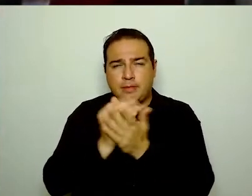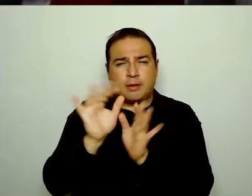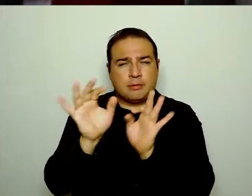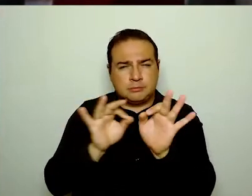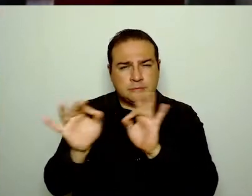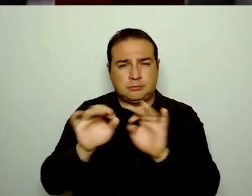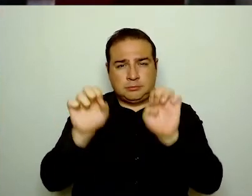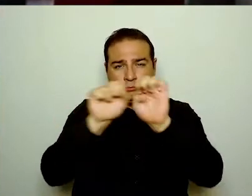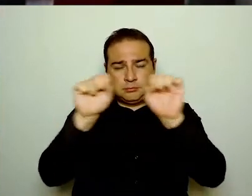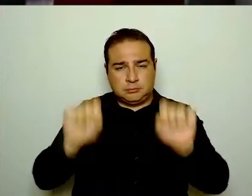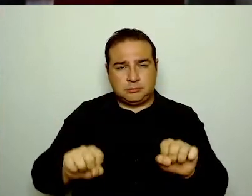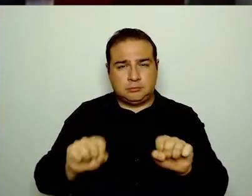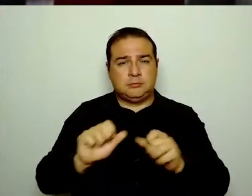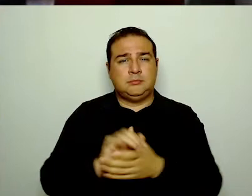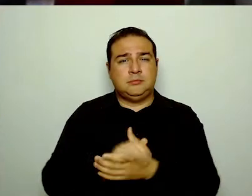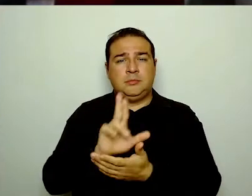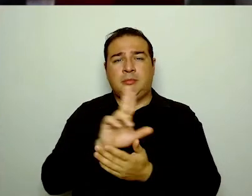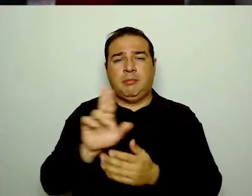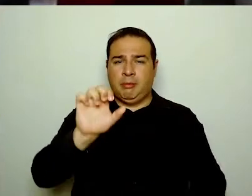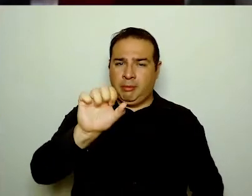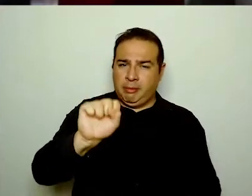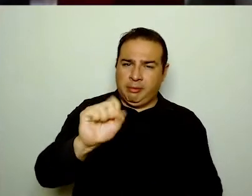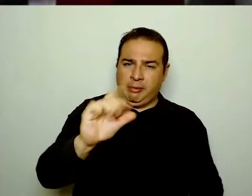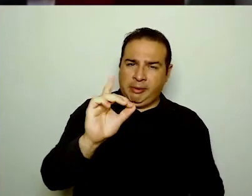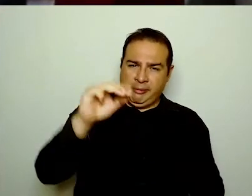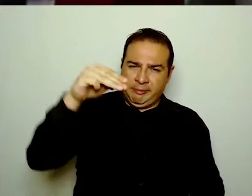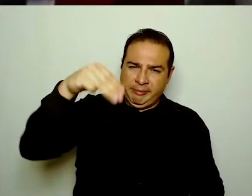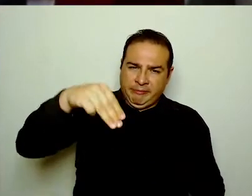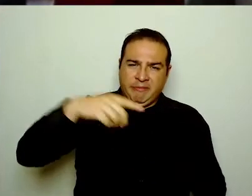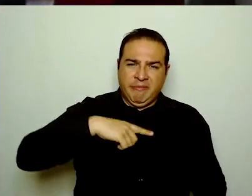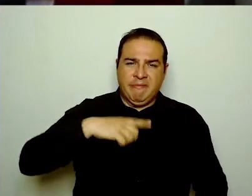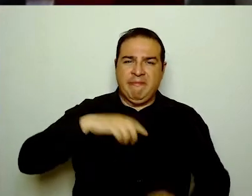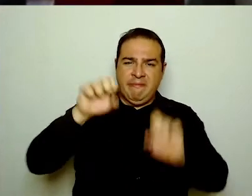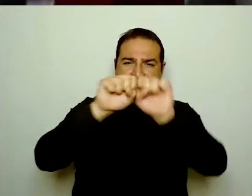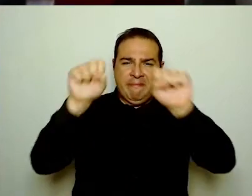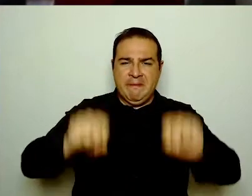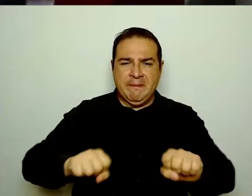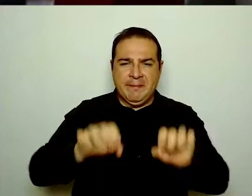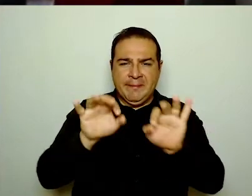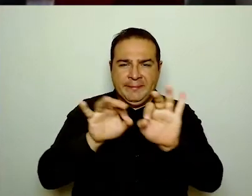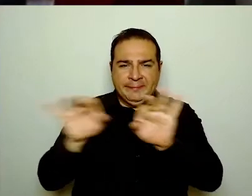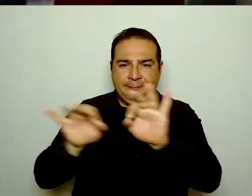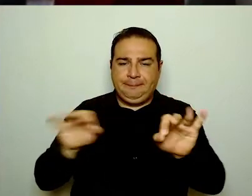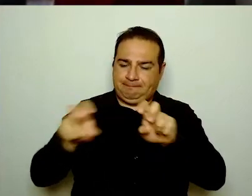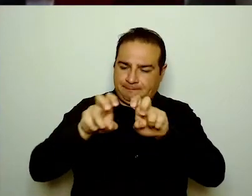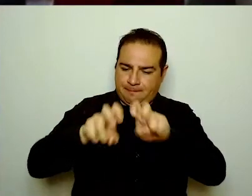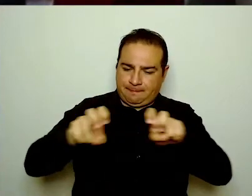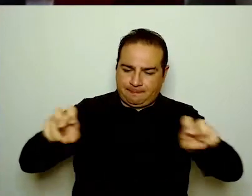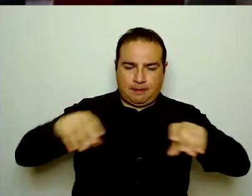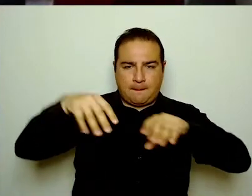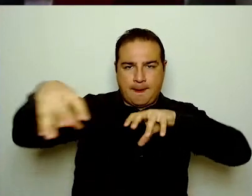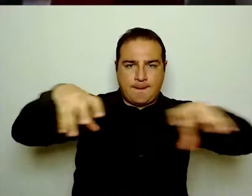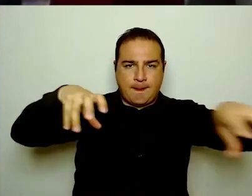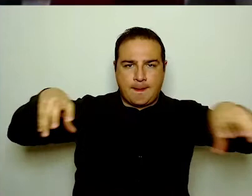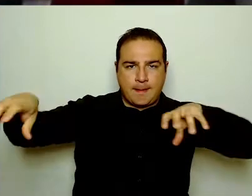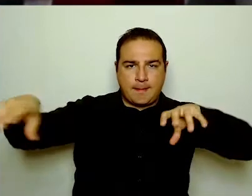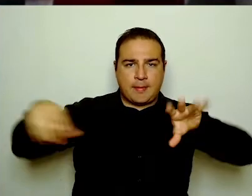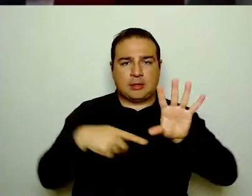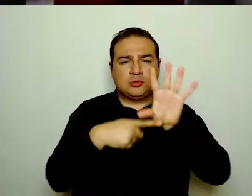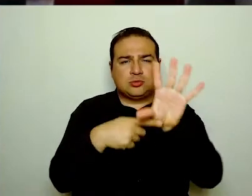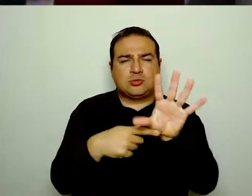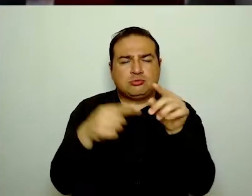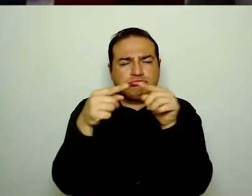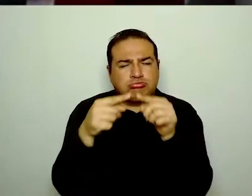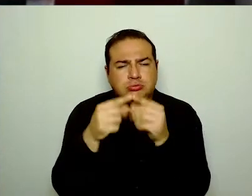Então, foi desenvolvido um sistema chamado SDM, Sistema de Distribuição de Mesários, que